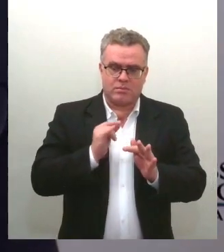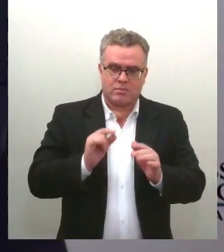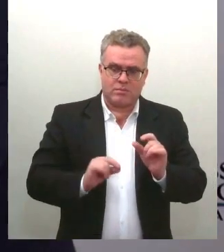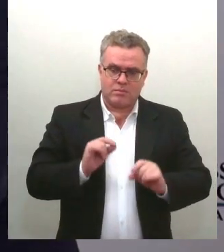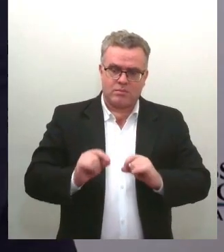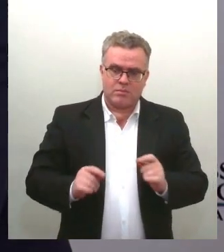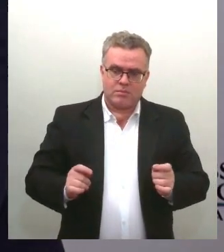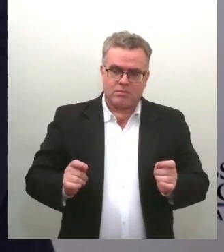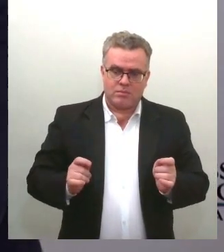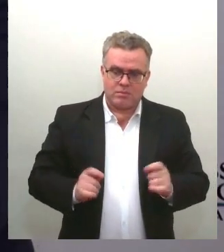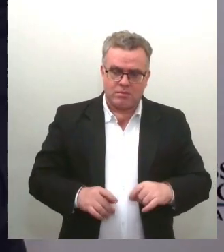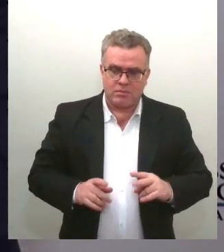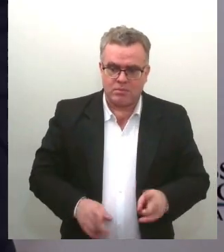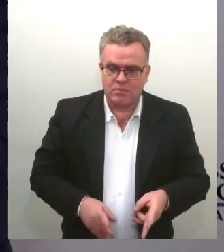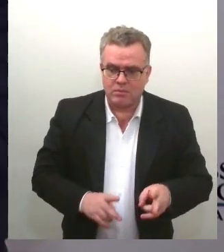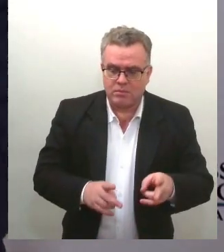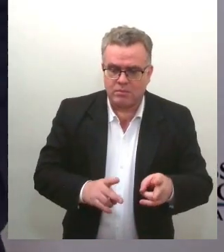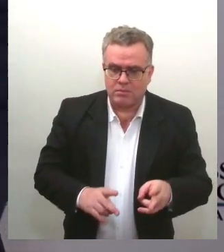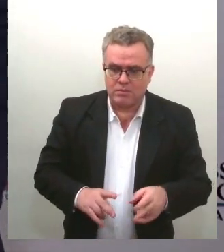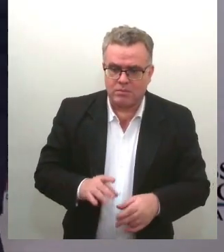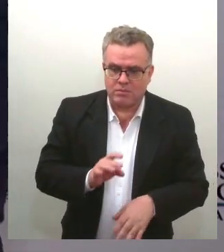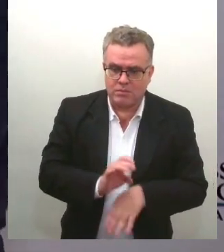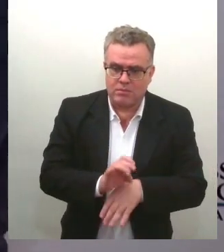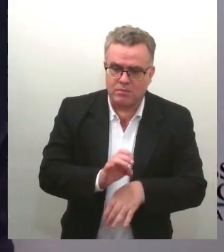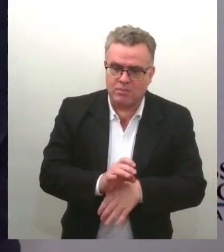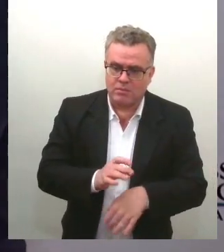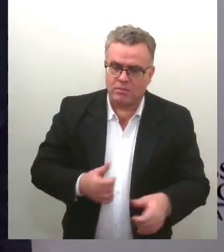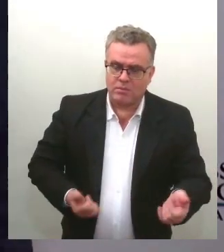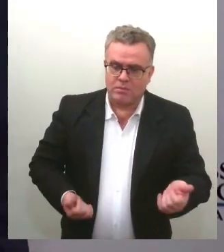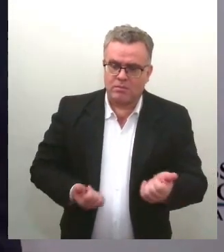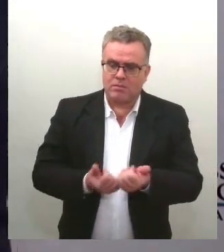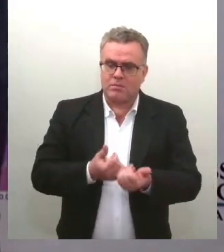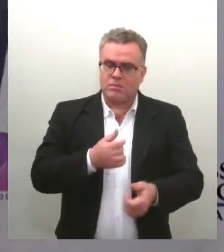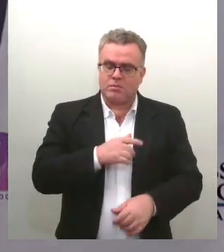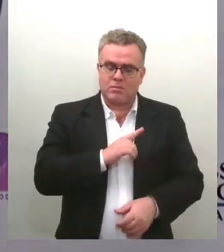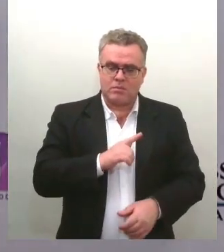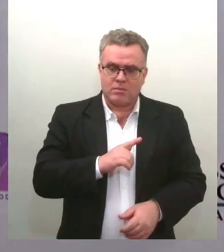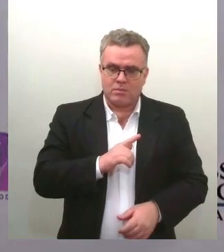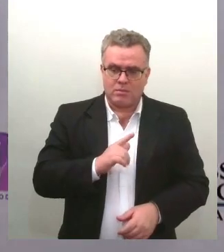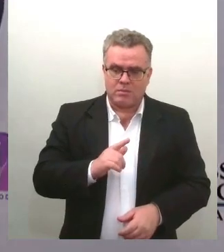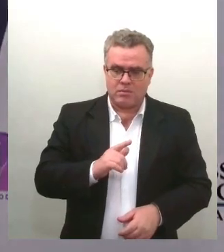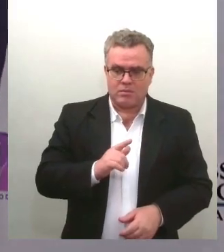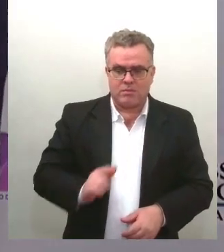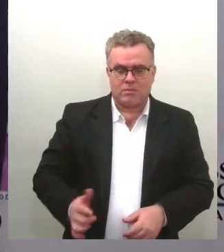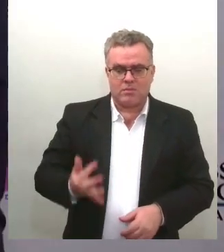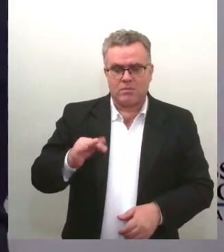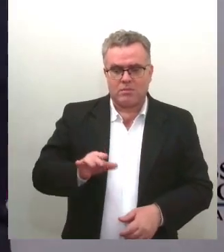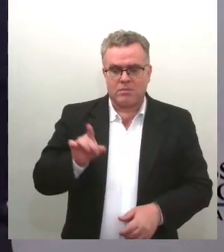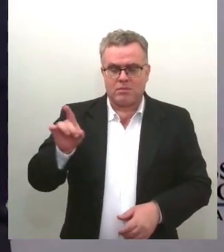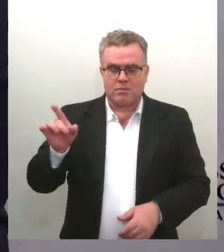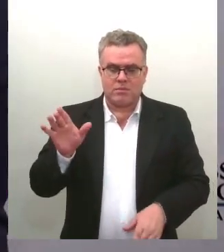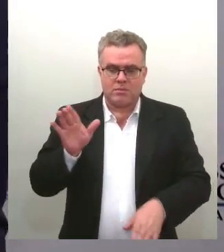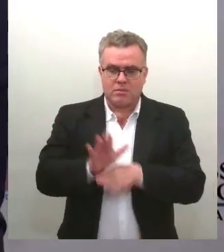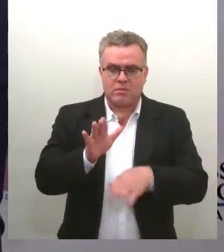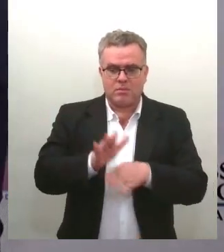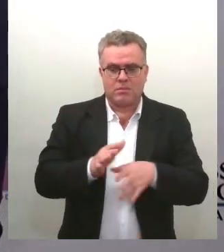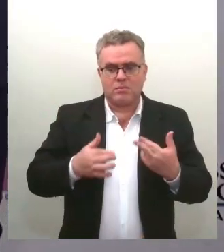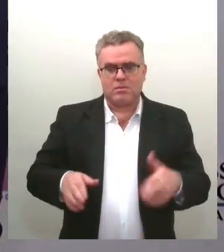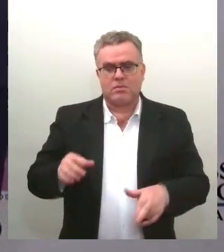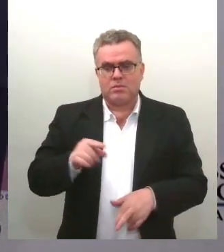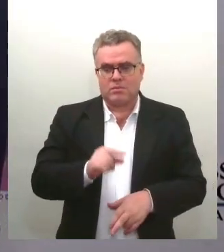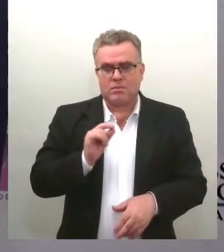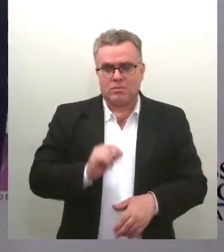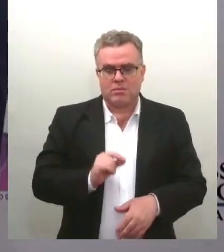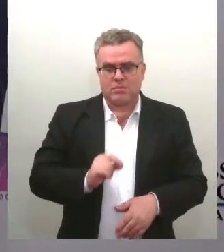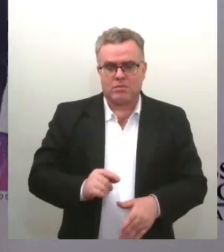da bancada federal do nosso estado, para se tentar resolver essa questão? Sim, um colégio